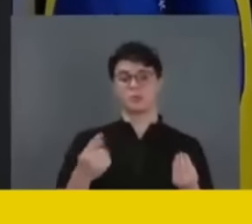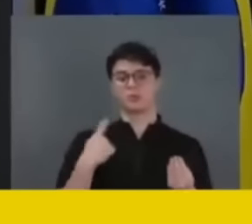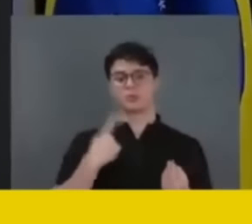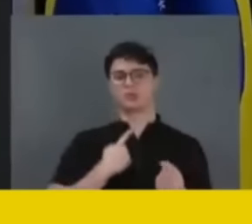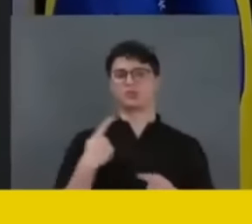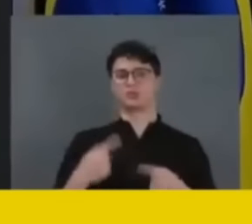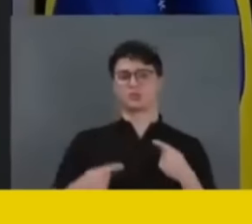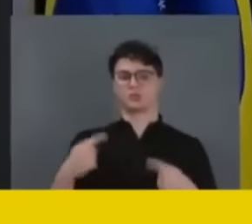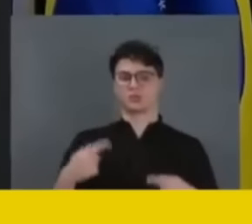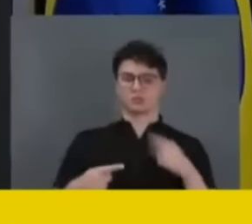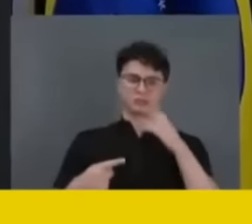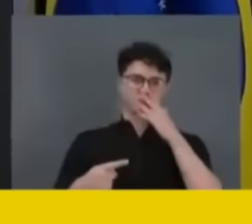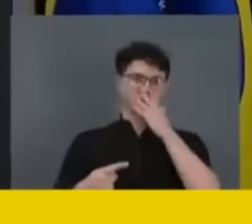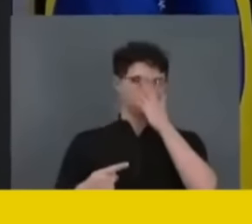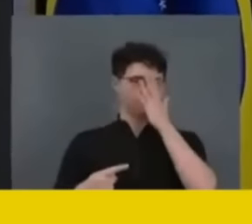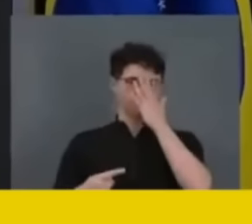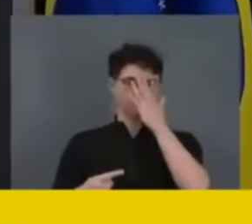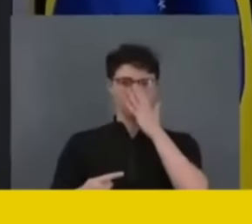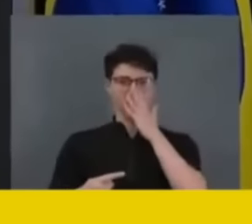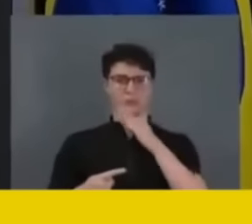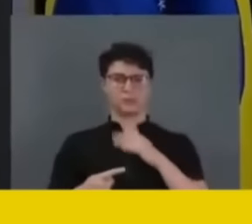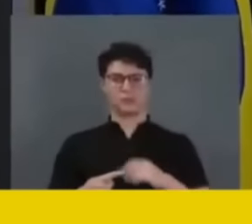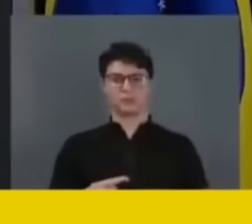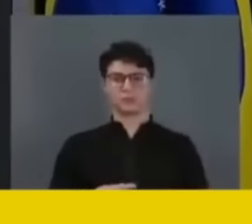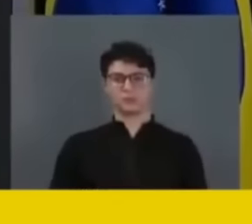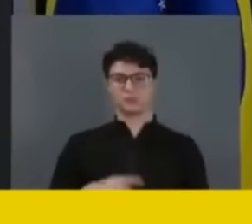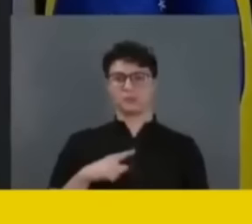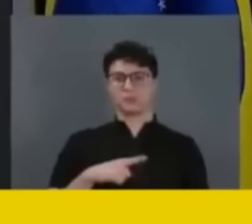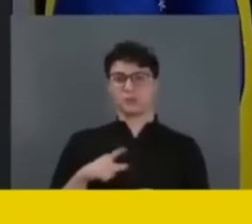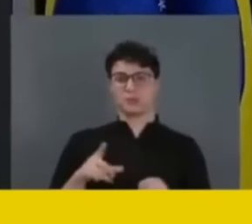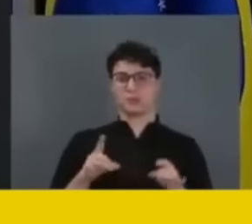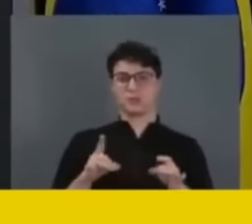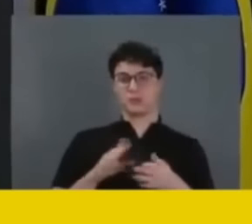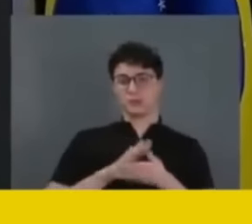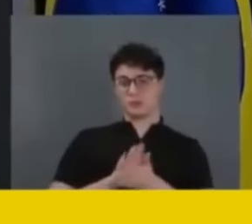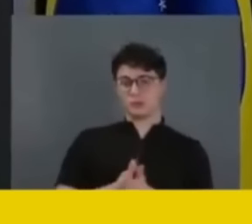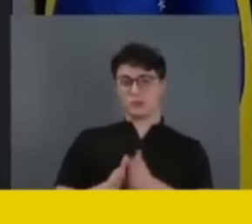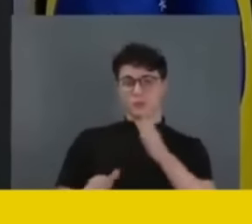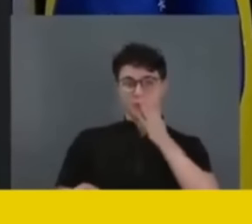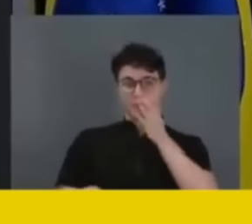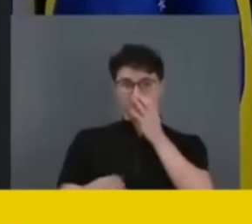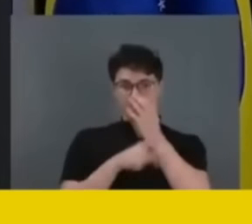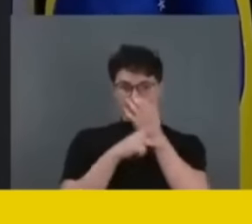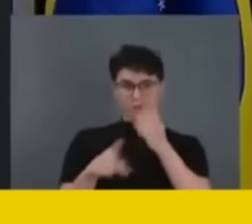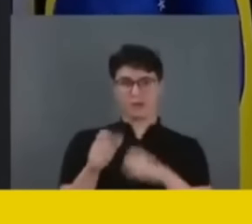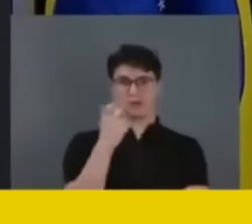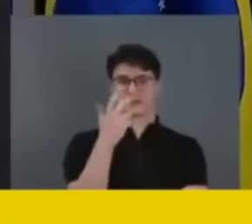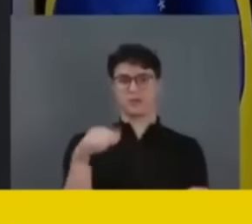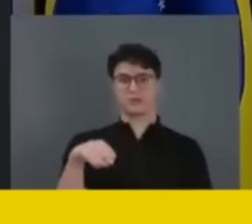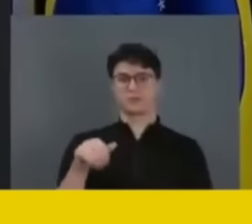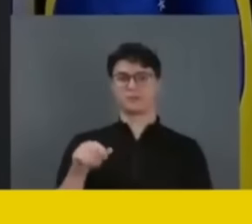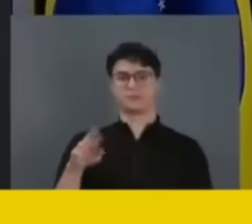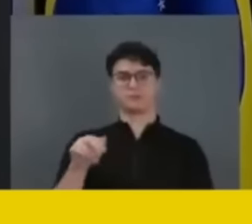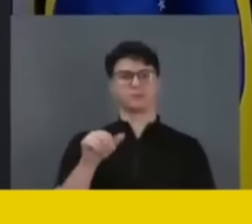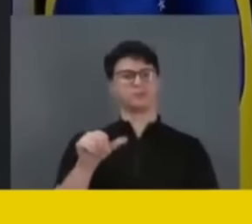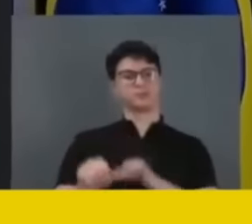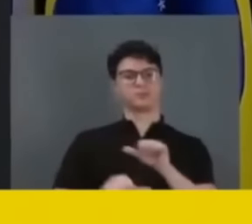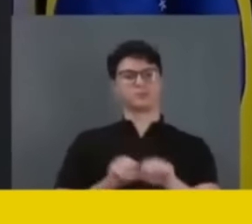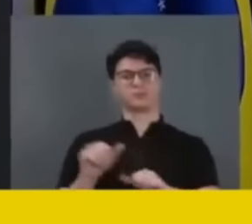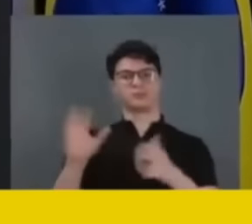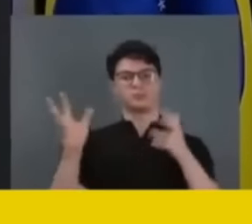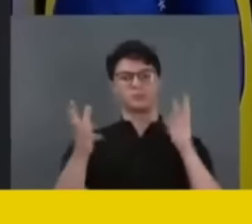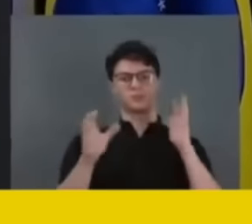discutir que não a destruição das matas não altera o clima. O que